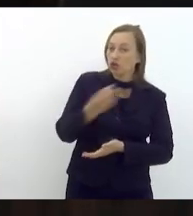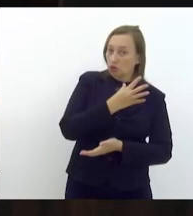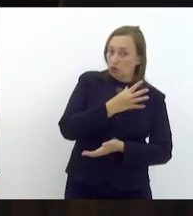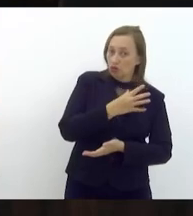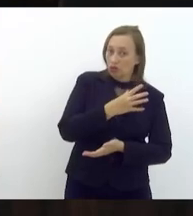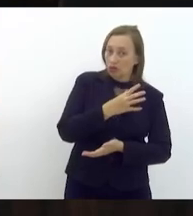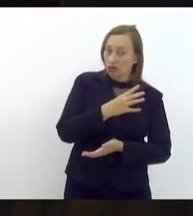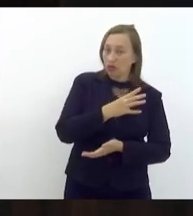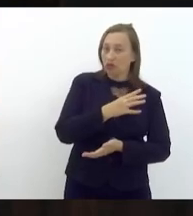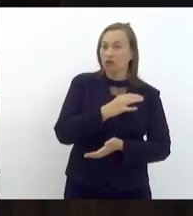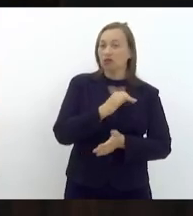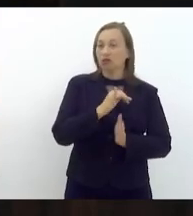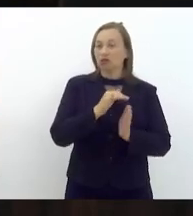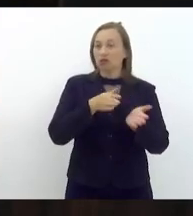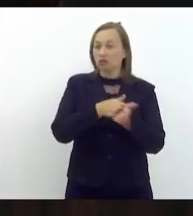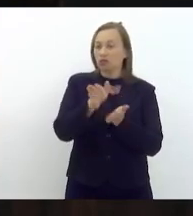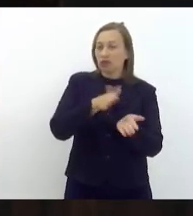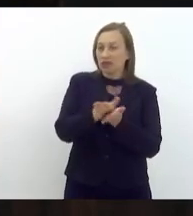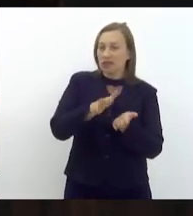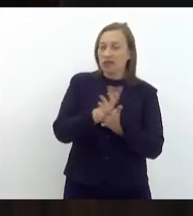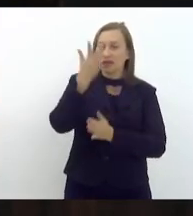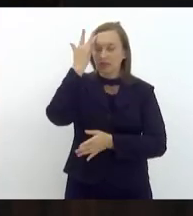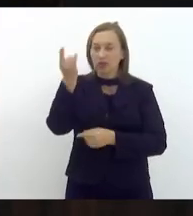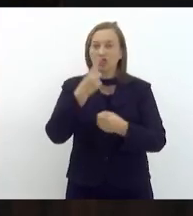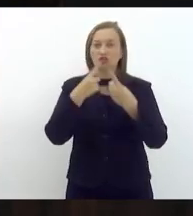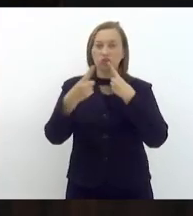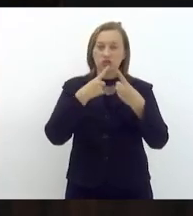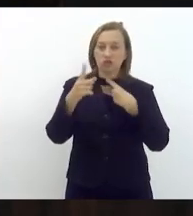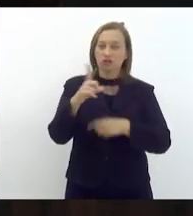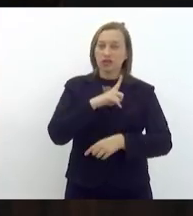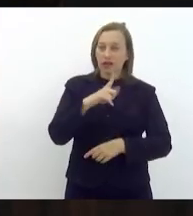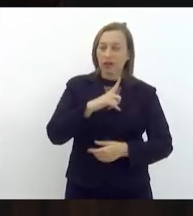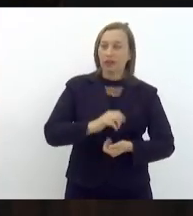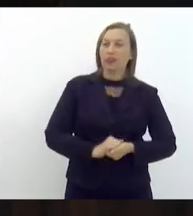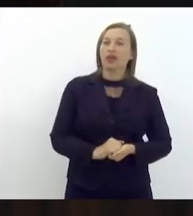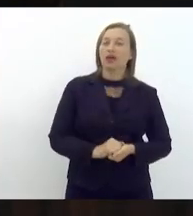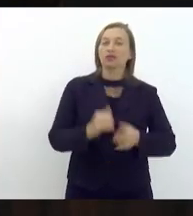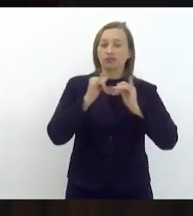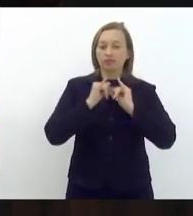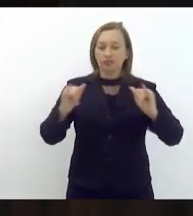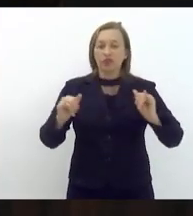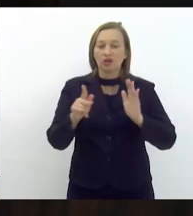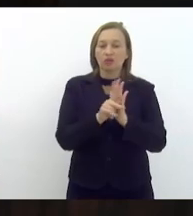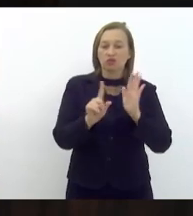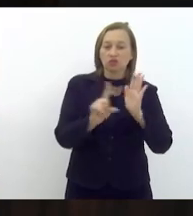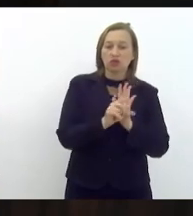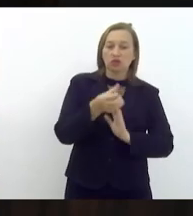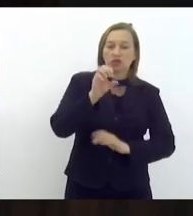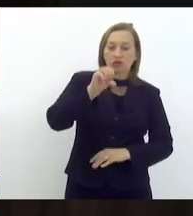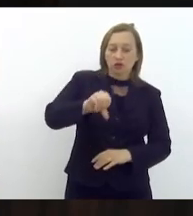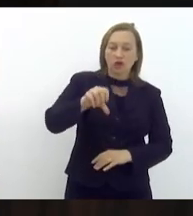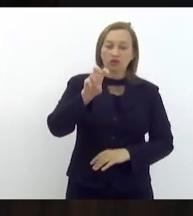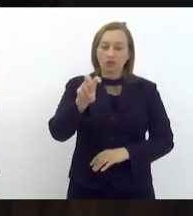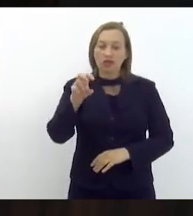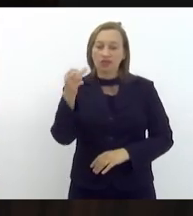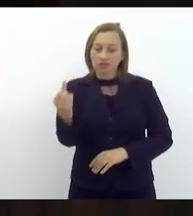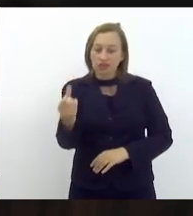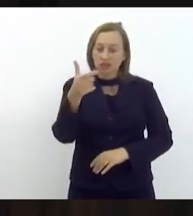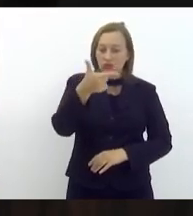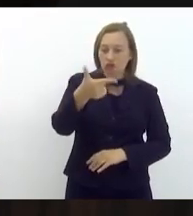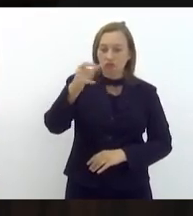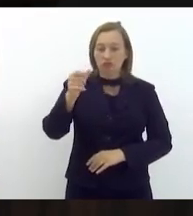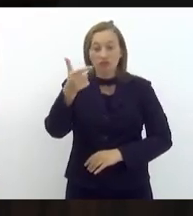e a gente amanhã começa a discussão anuncio projeto de lei número 965